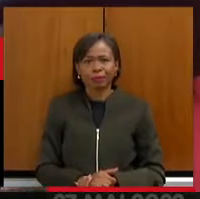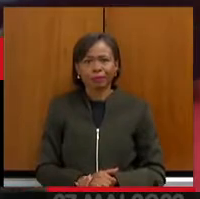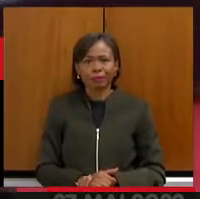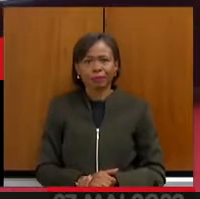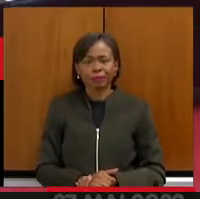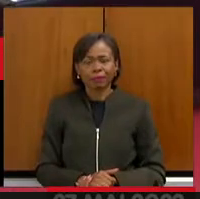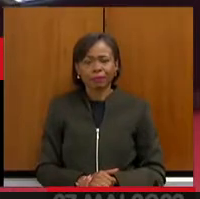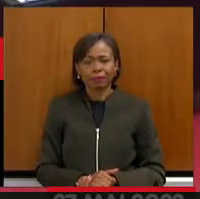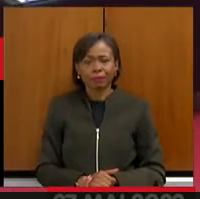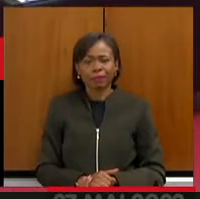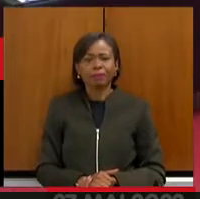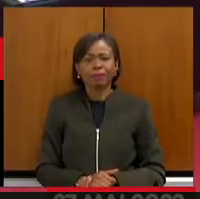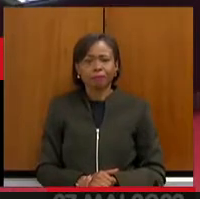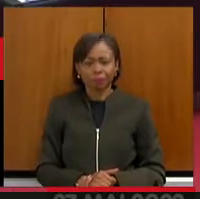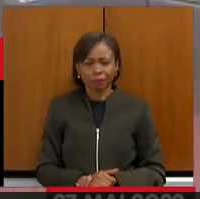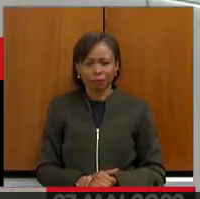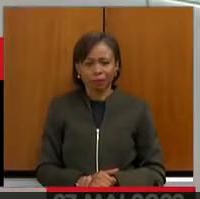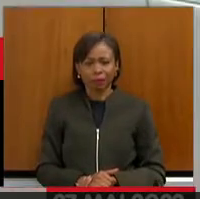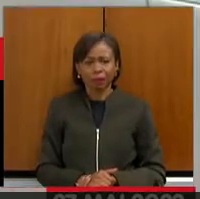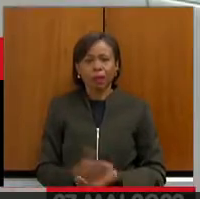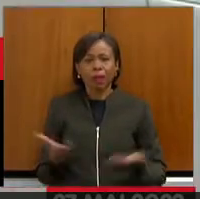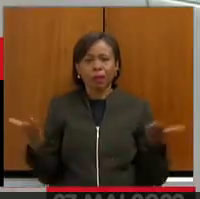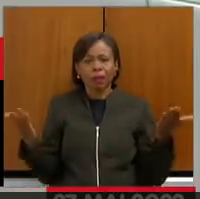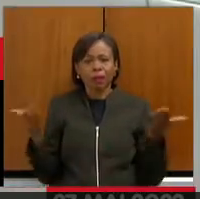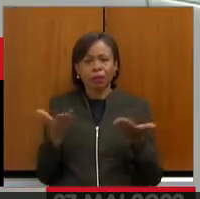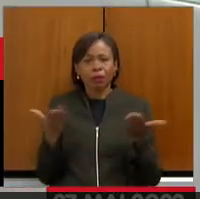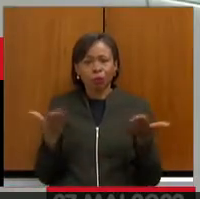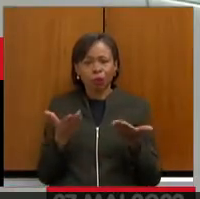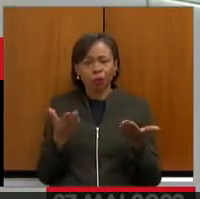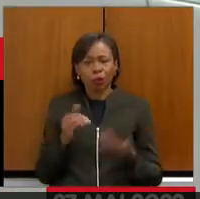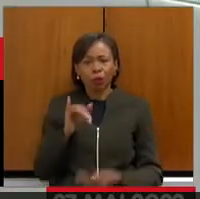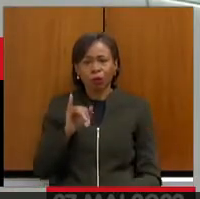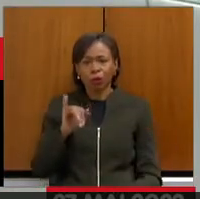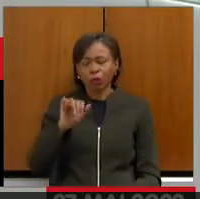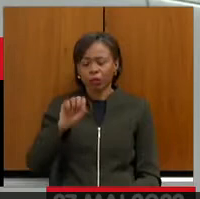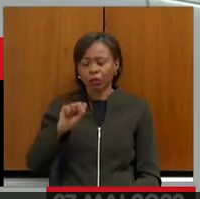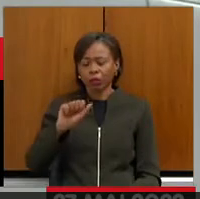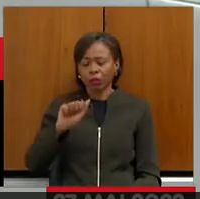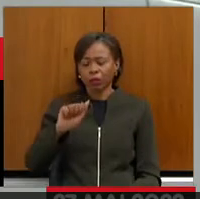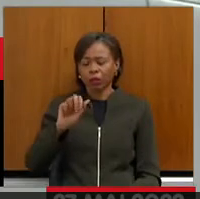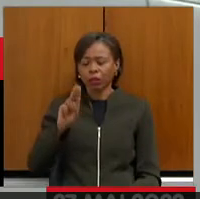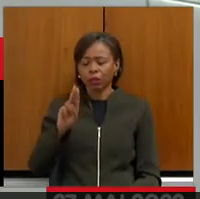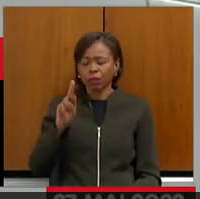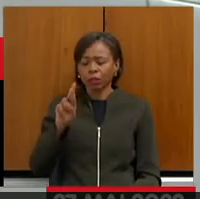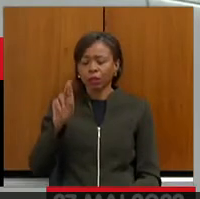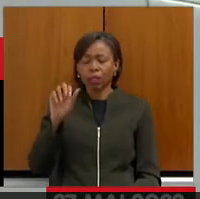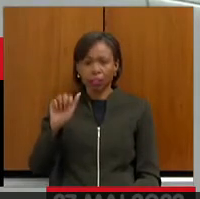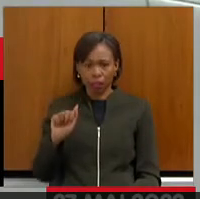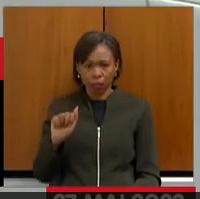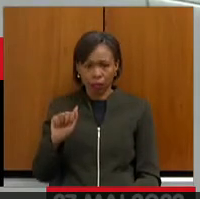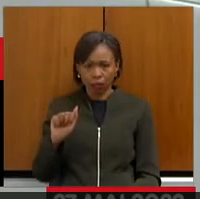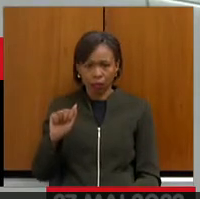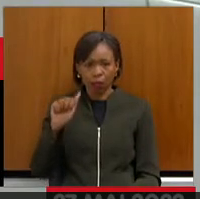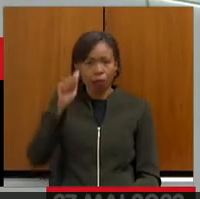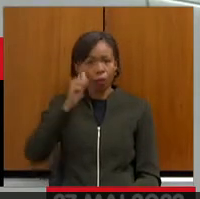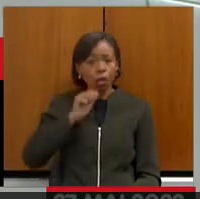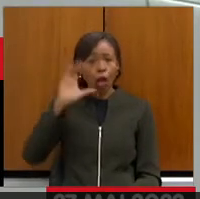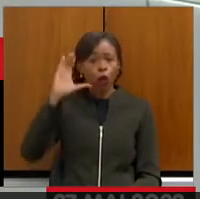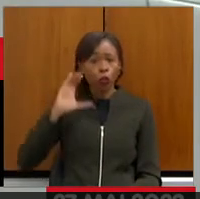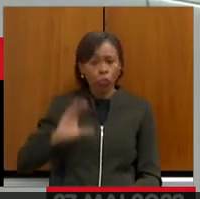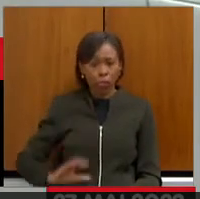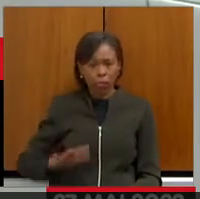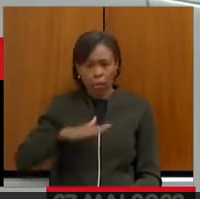é muito bem vamos convidar agora a senhora Isaura Isaura Madalena ela que é conselheira de